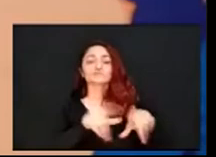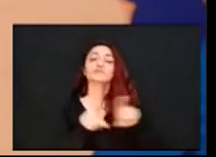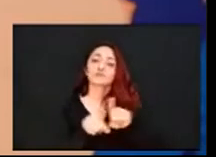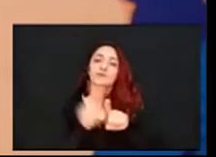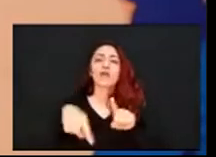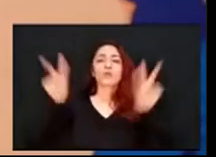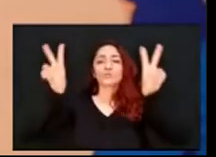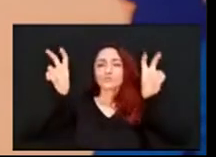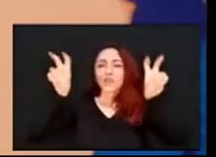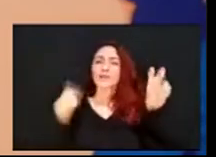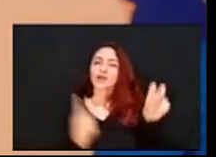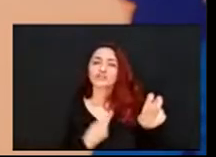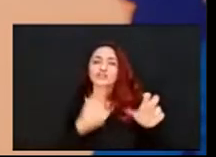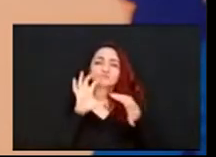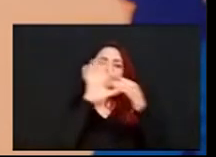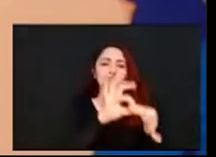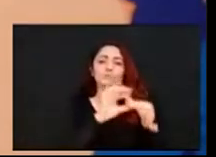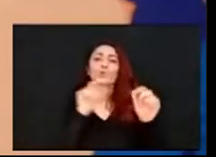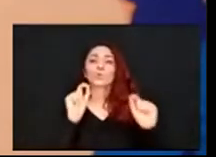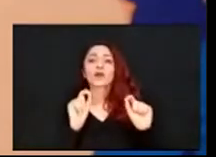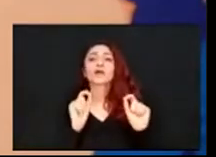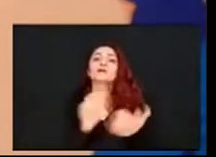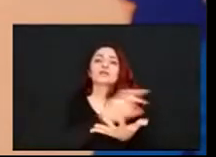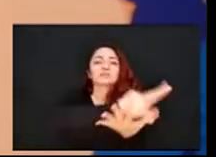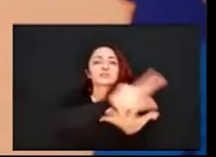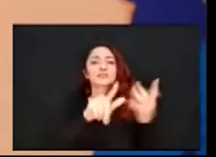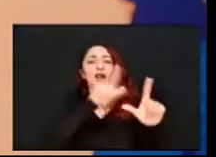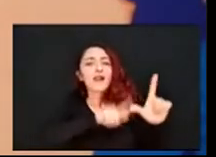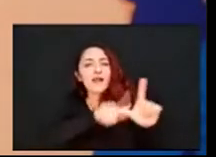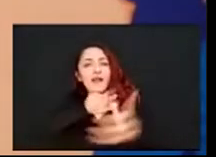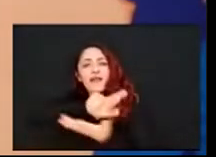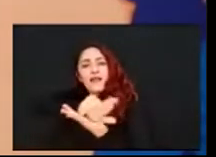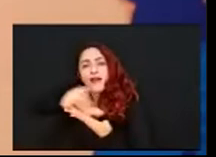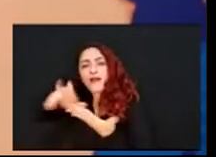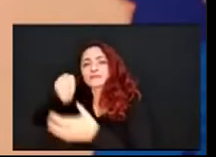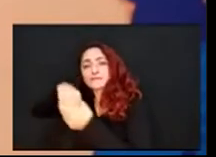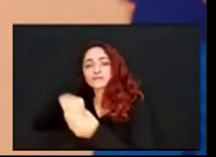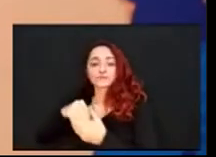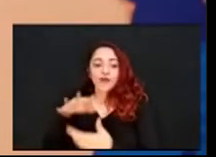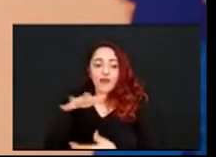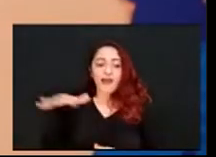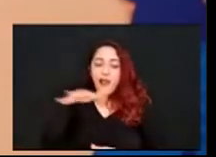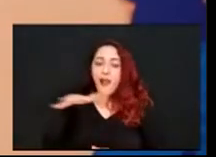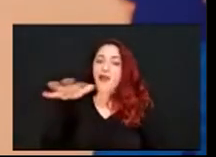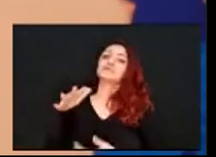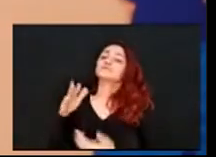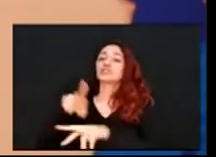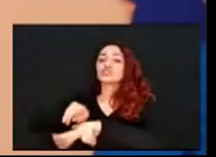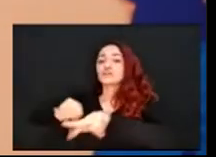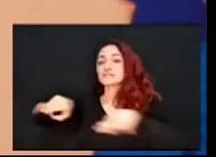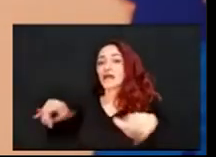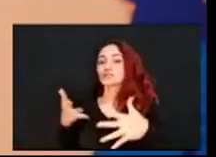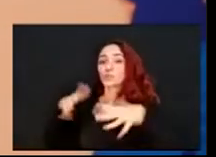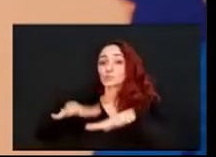nessas letrinhas né de diversidade e inclusão diversidade e Equidade e inclusão na lide observa o movimento muito grande né